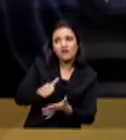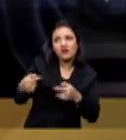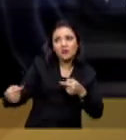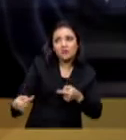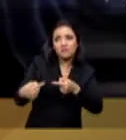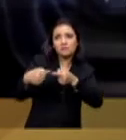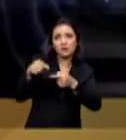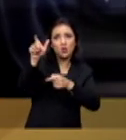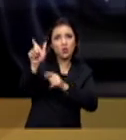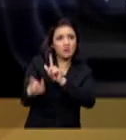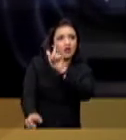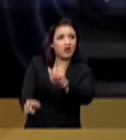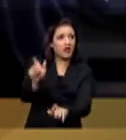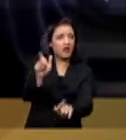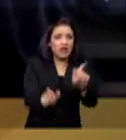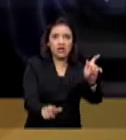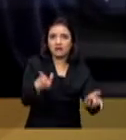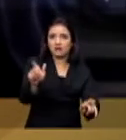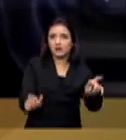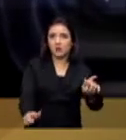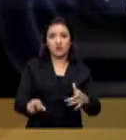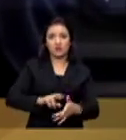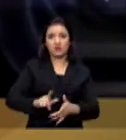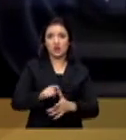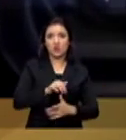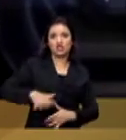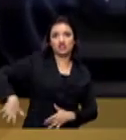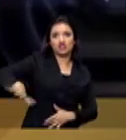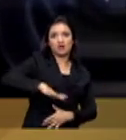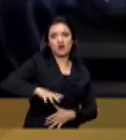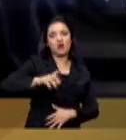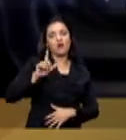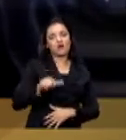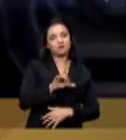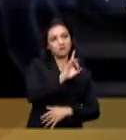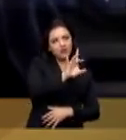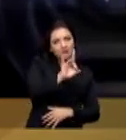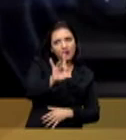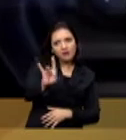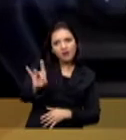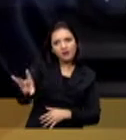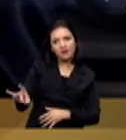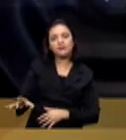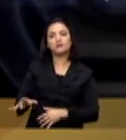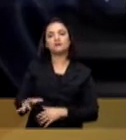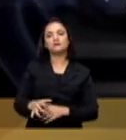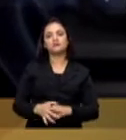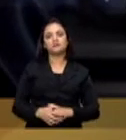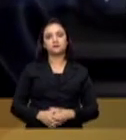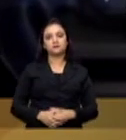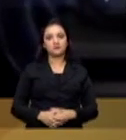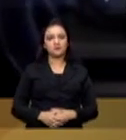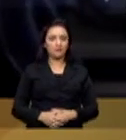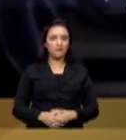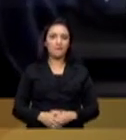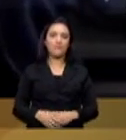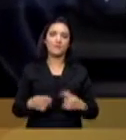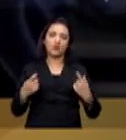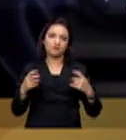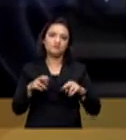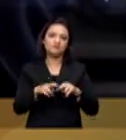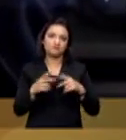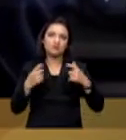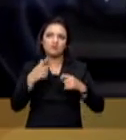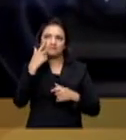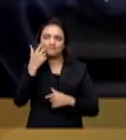e peculiaridades do caso e da pessoa, e não com uma fórmula genérica que